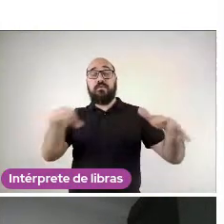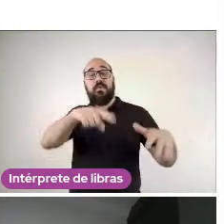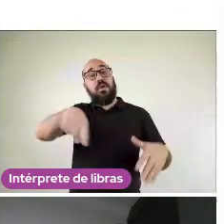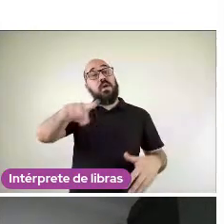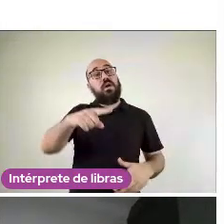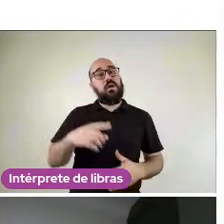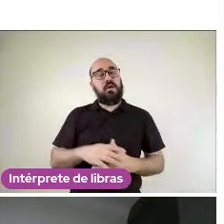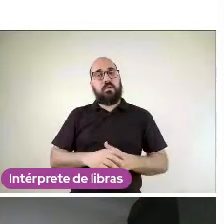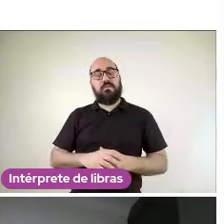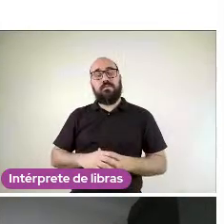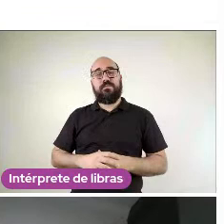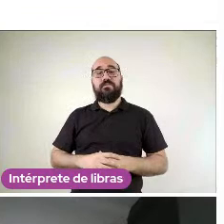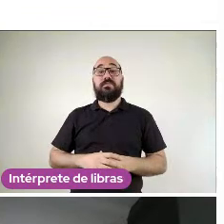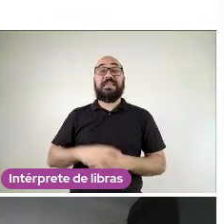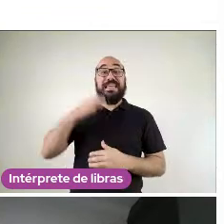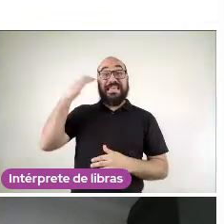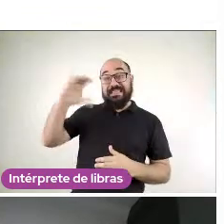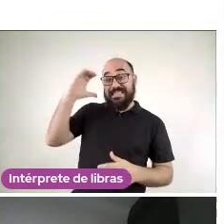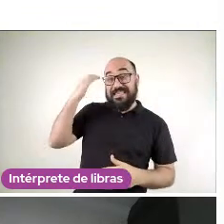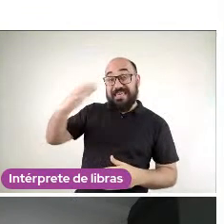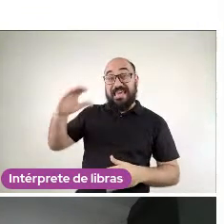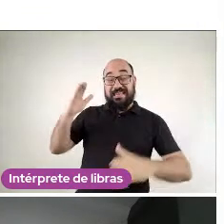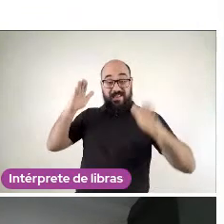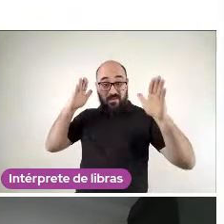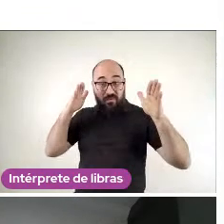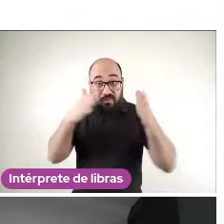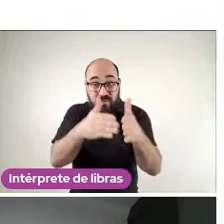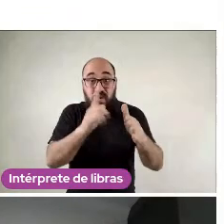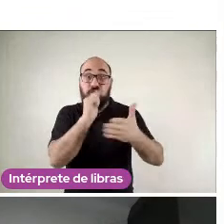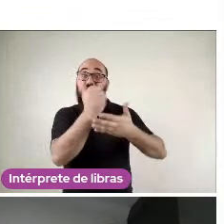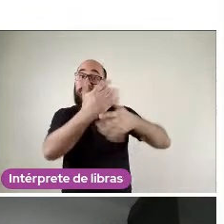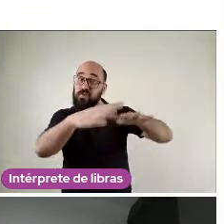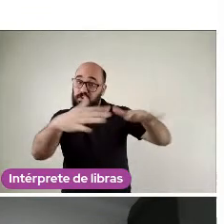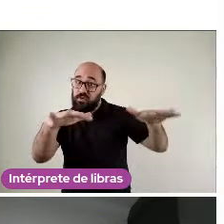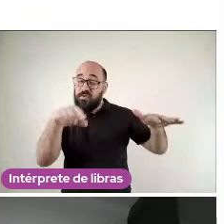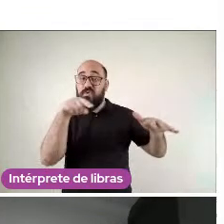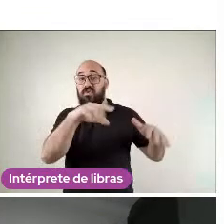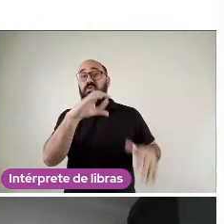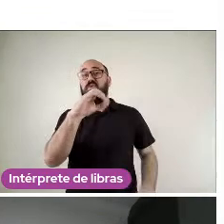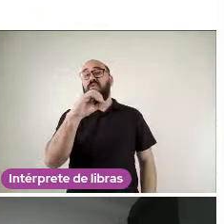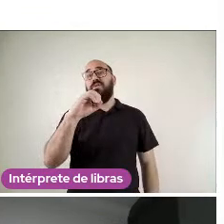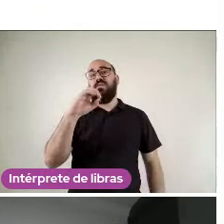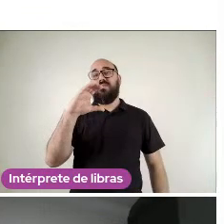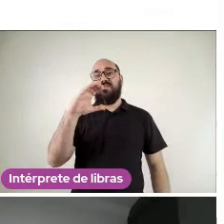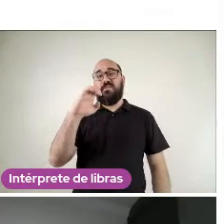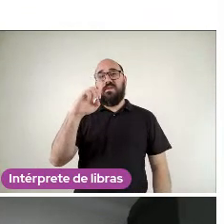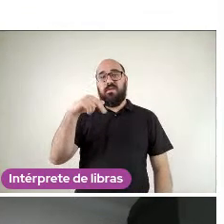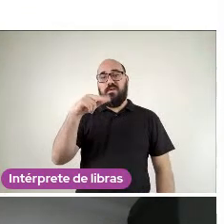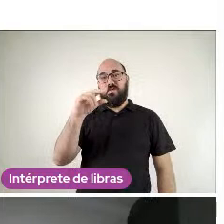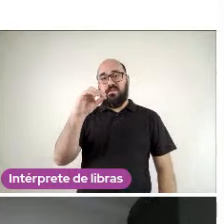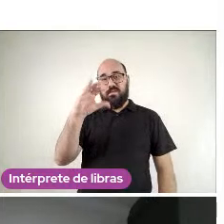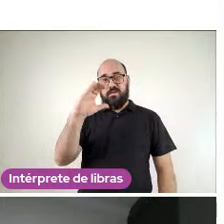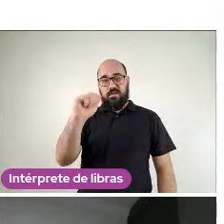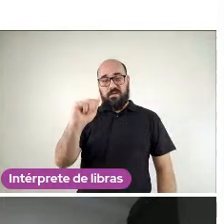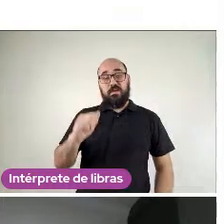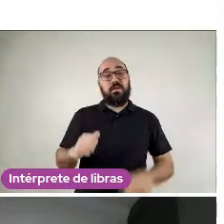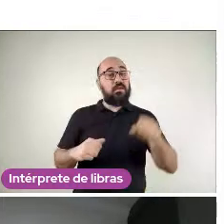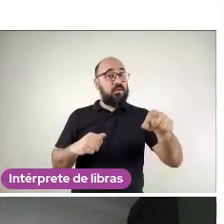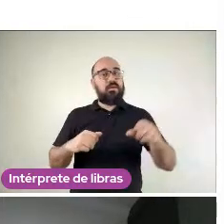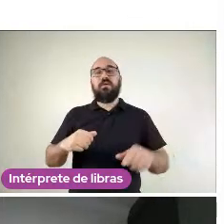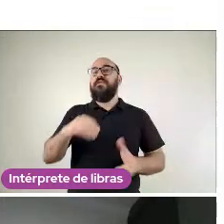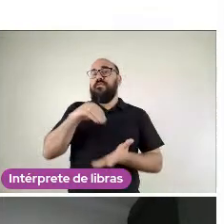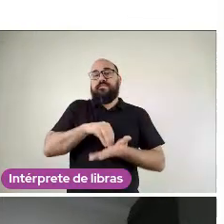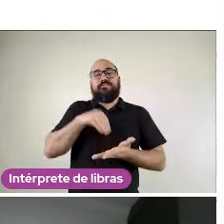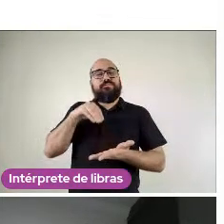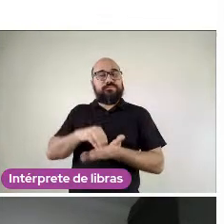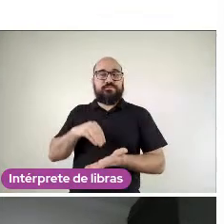porque a ciência oceânica está muito, muito carente de investimentos. Então, um relatório da Unesco, que